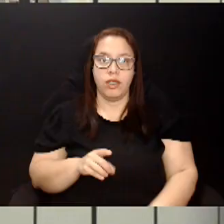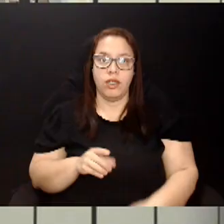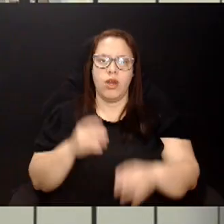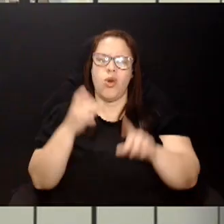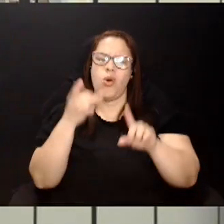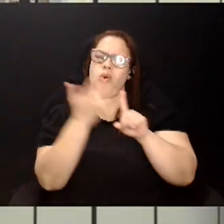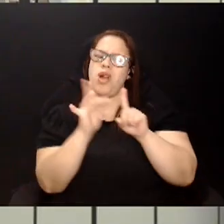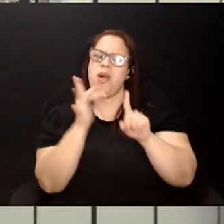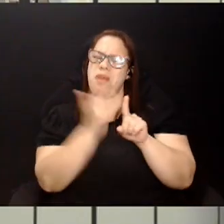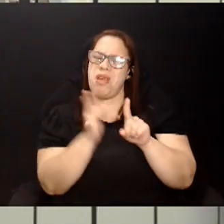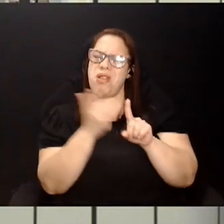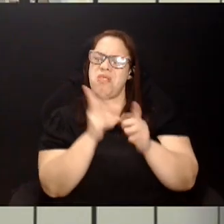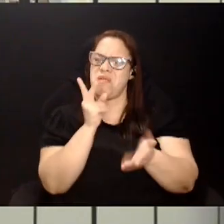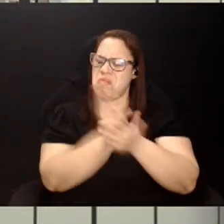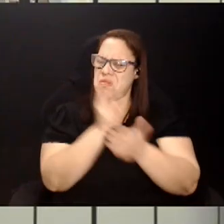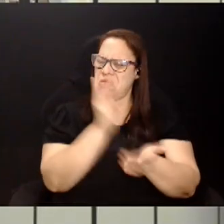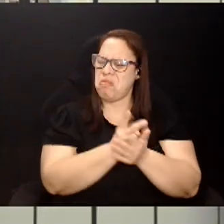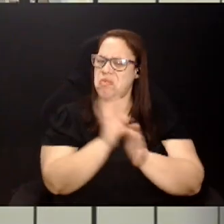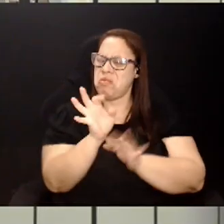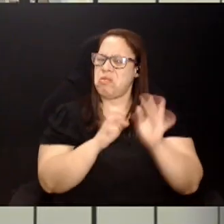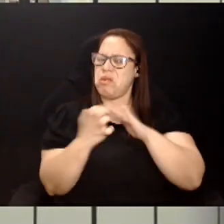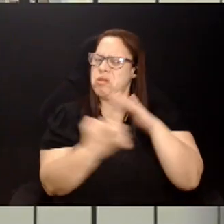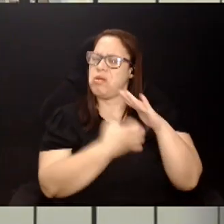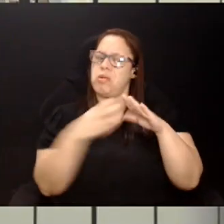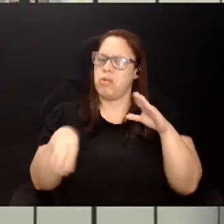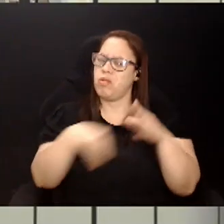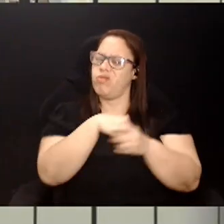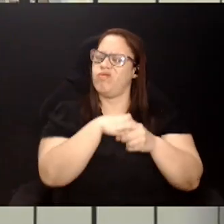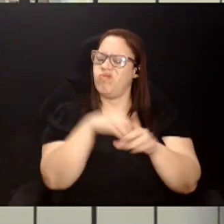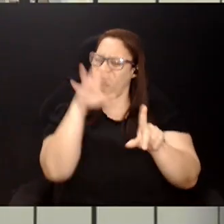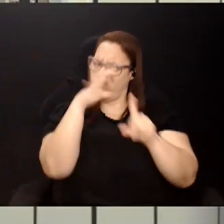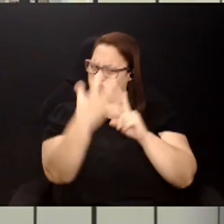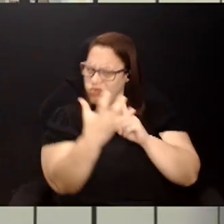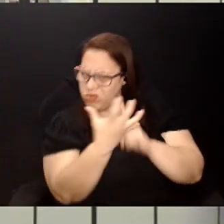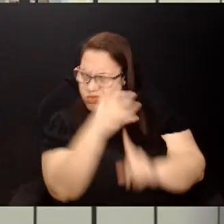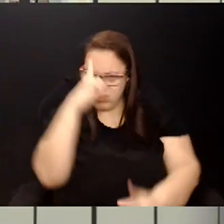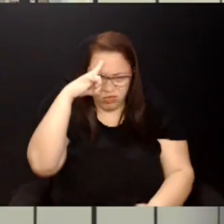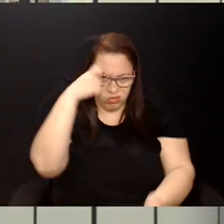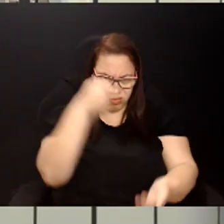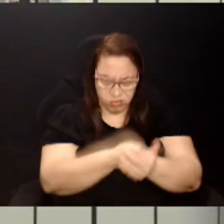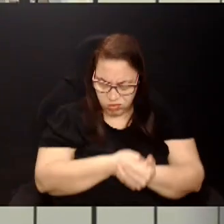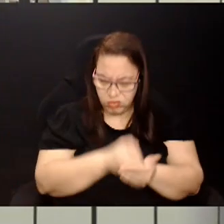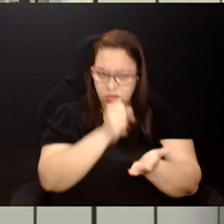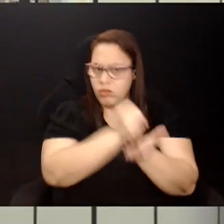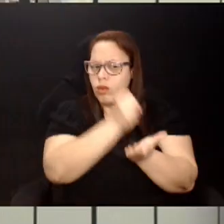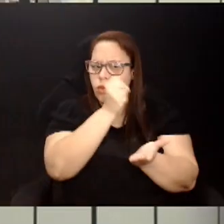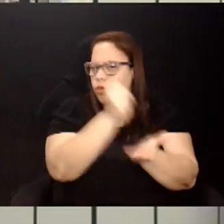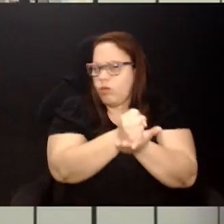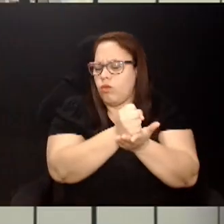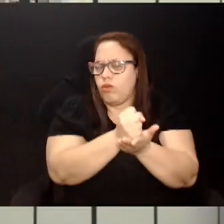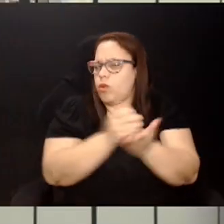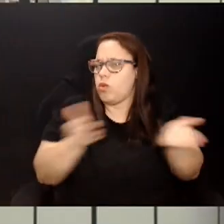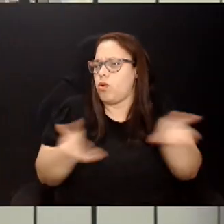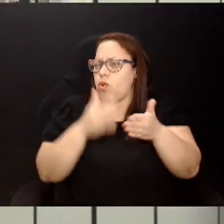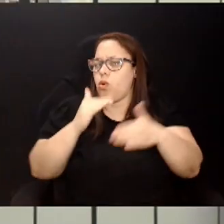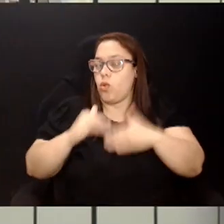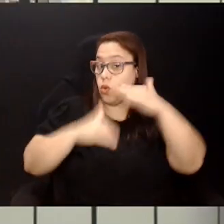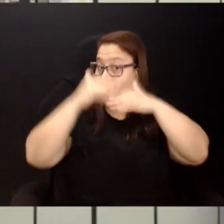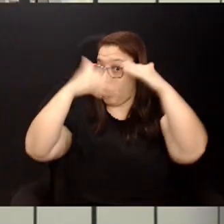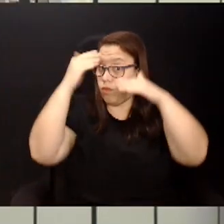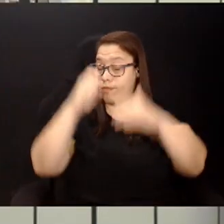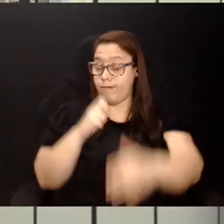continua presente nas organizações, influencia decisões de contratação, promoção e